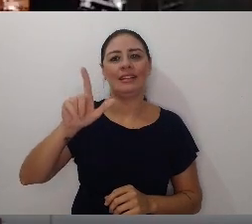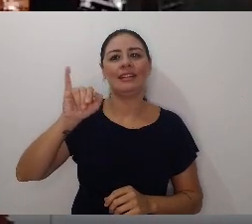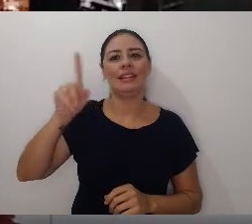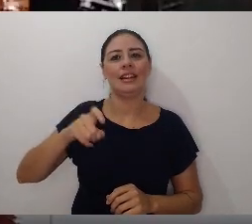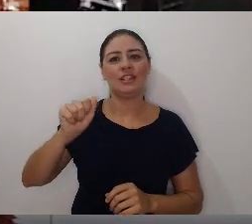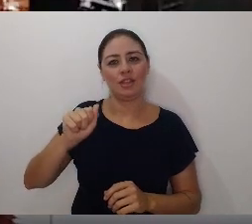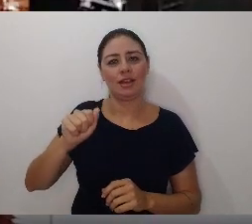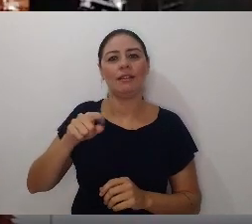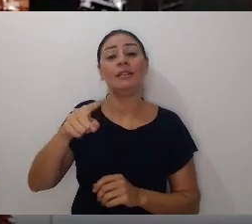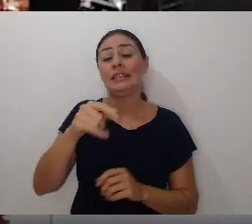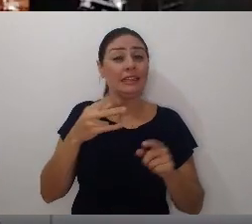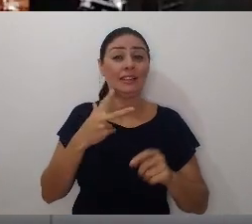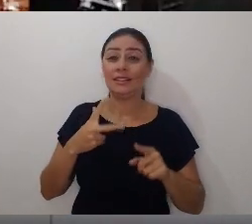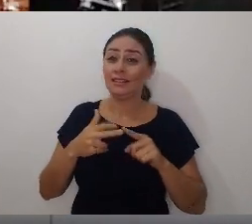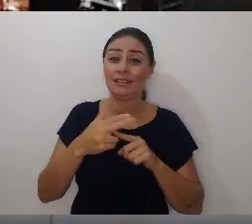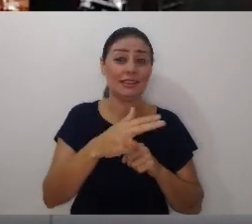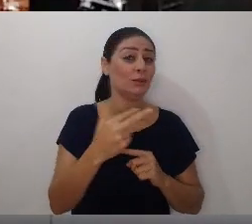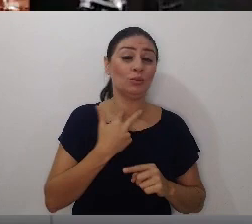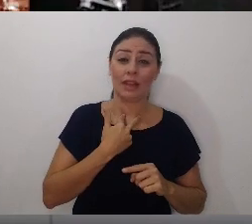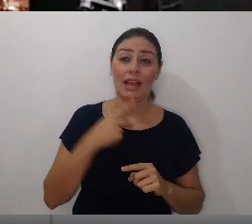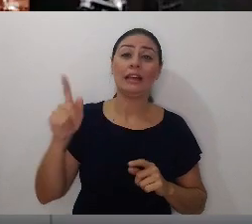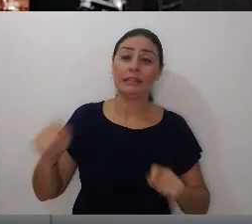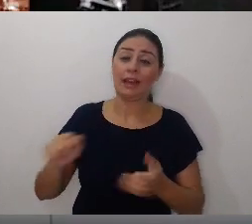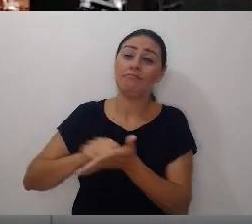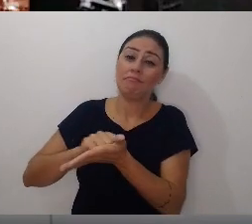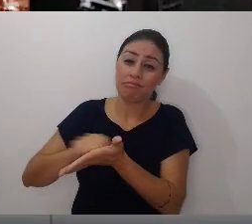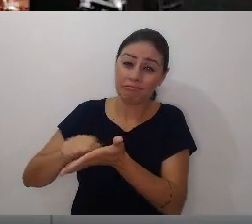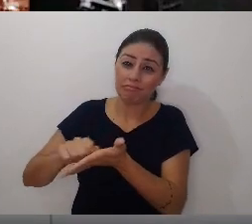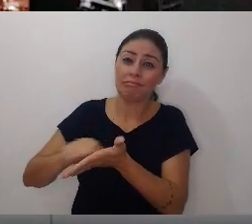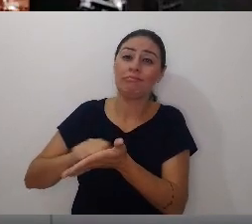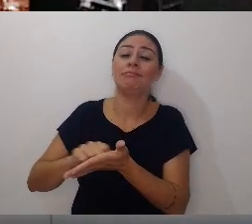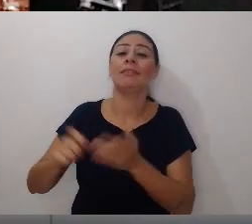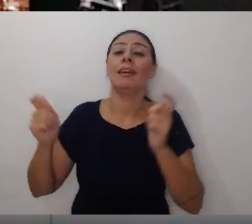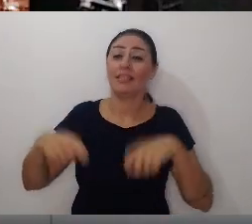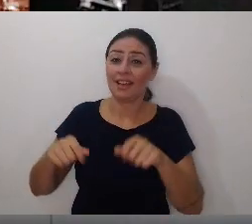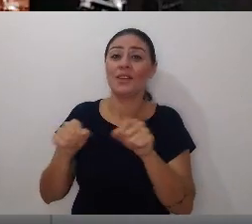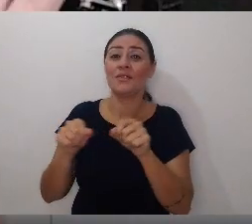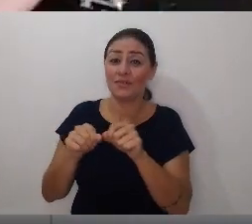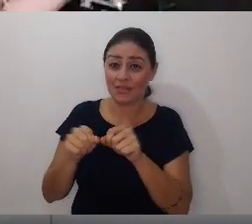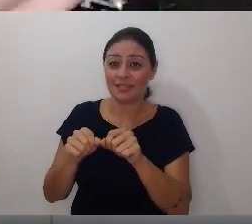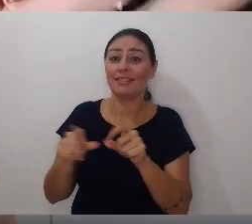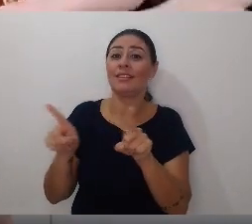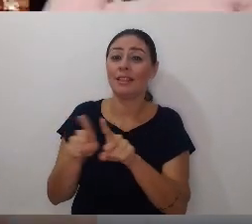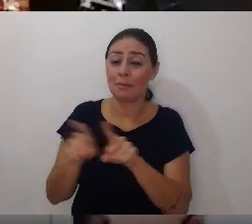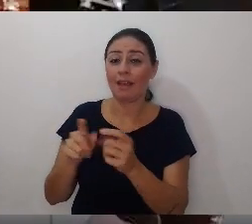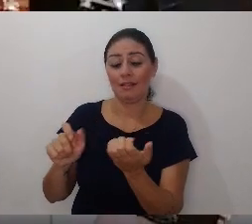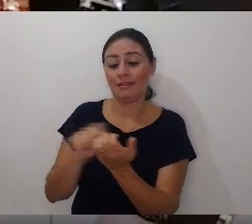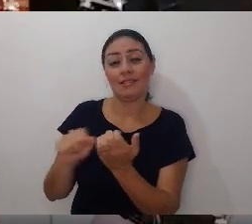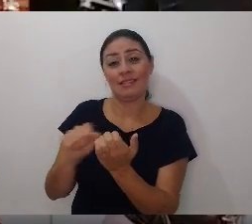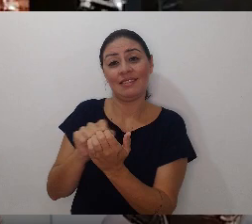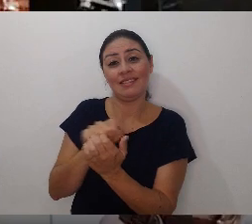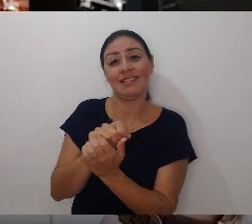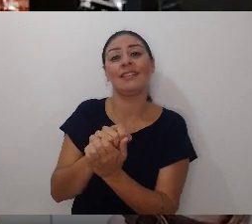uma lixa na mão da minha filha? Se não pode cortar, vai lixar. Vai lixar. Lixar é uma coisa para fazer. Nós precisamos